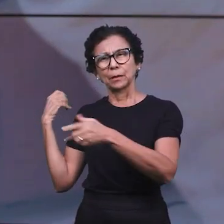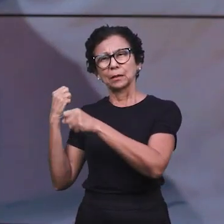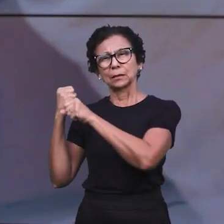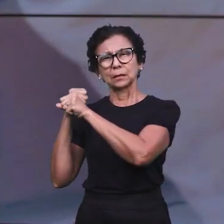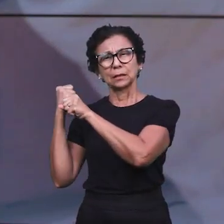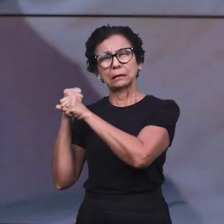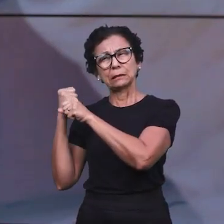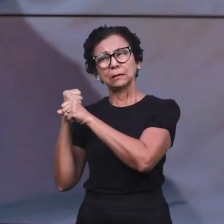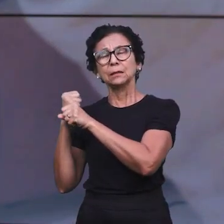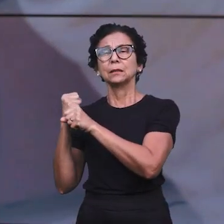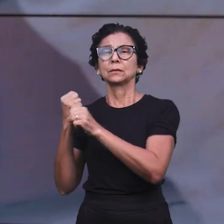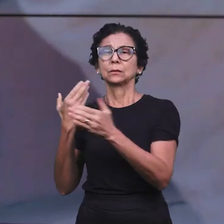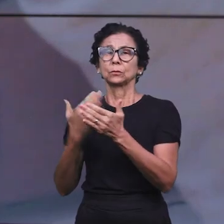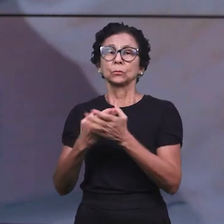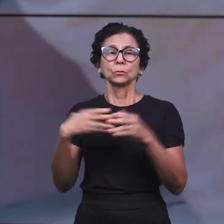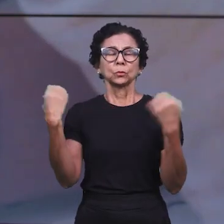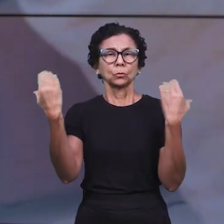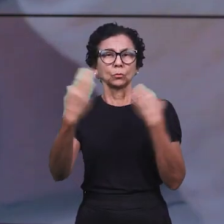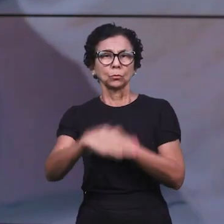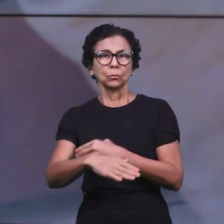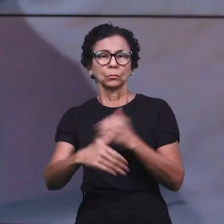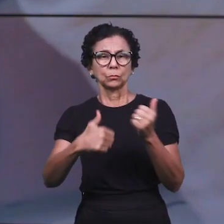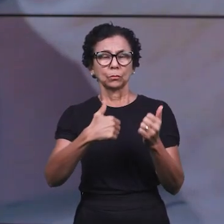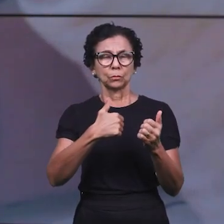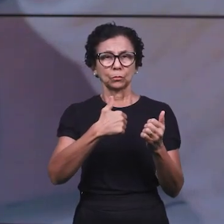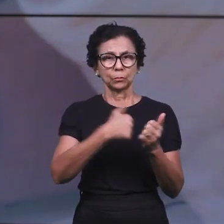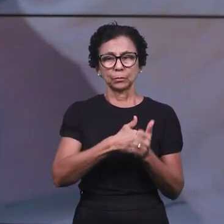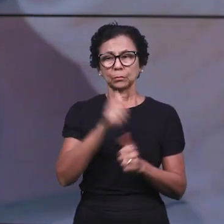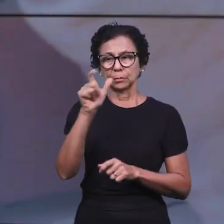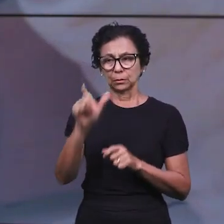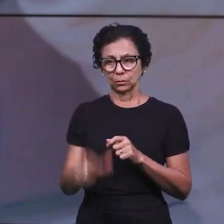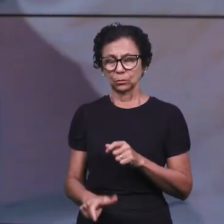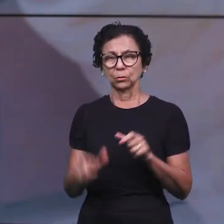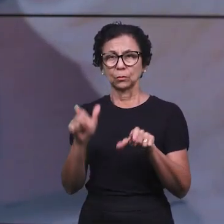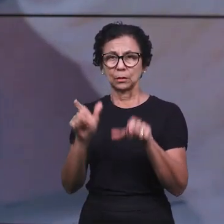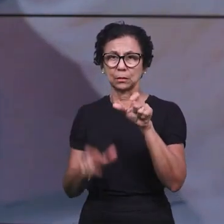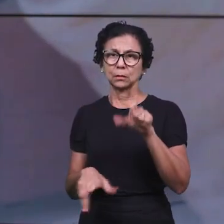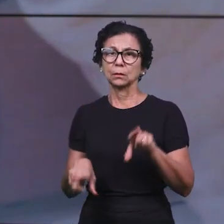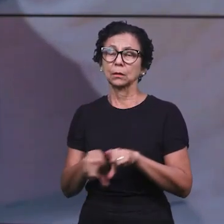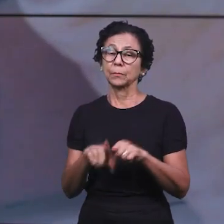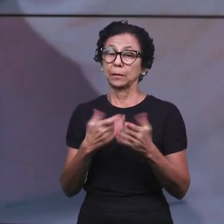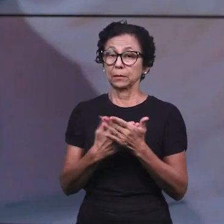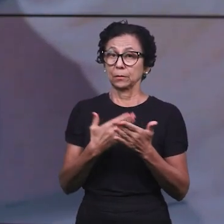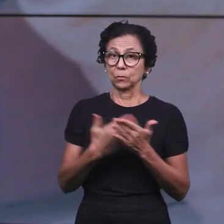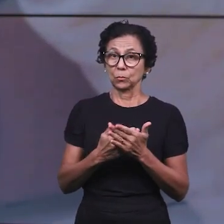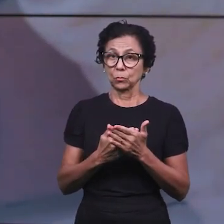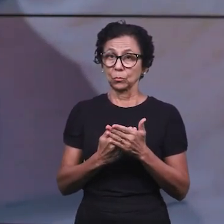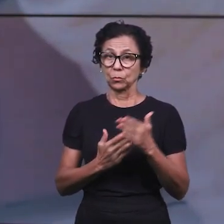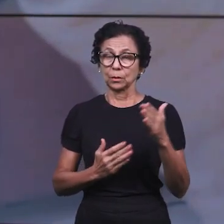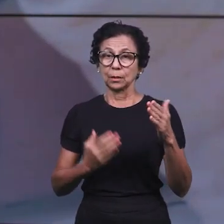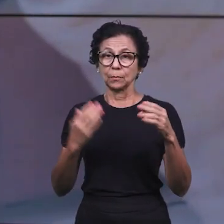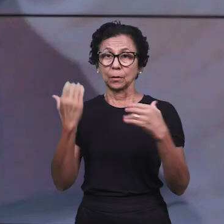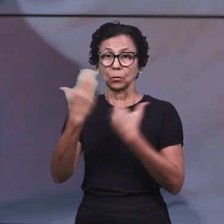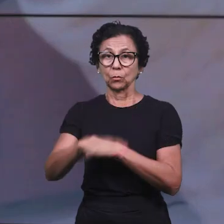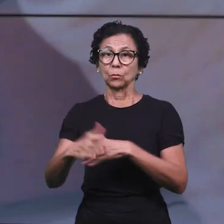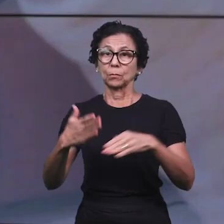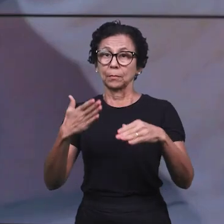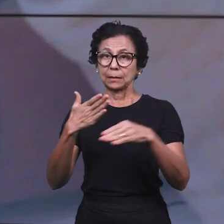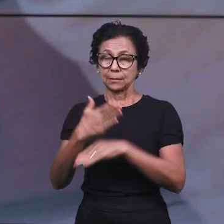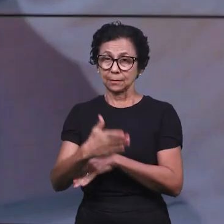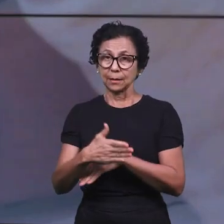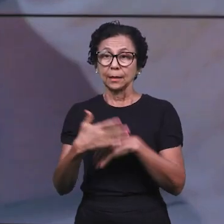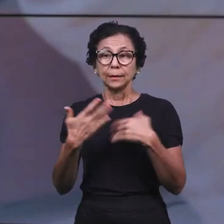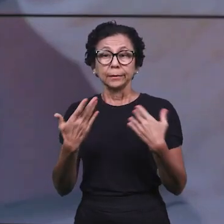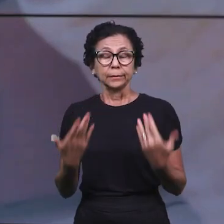já tenho e acompanhando pessoas que estudam para concurso também, a gente pode dizer com certeza que o que leva uma